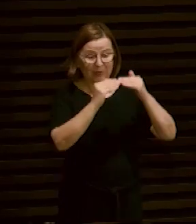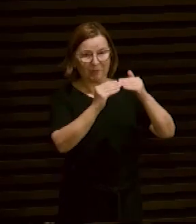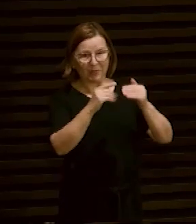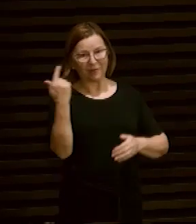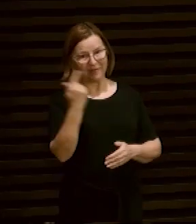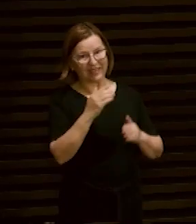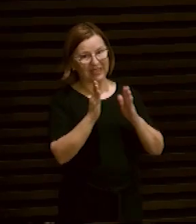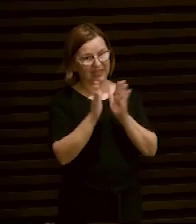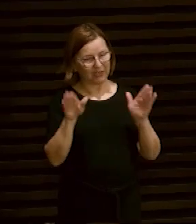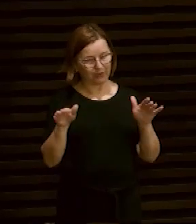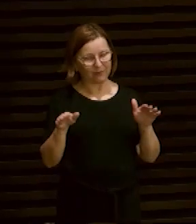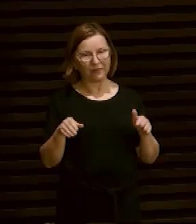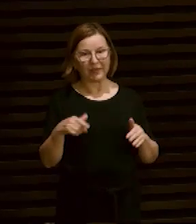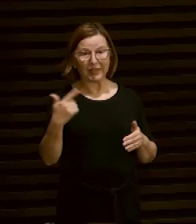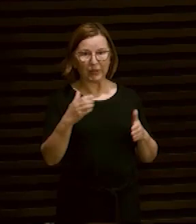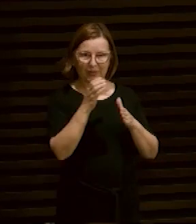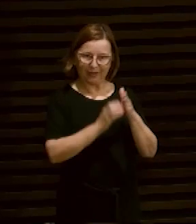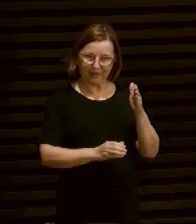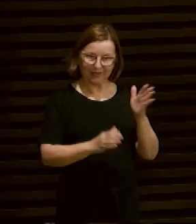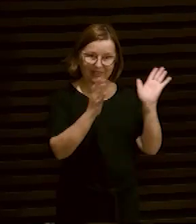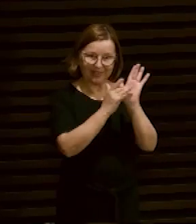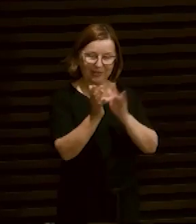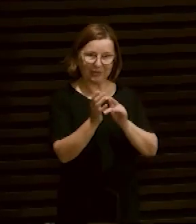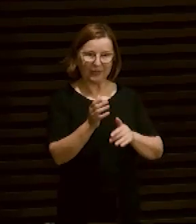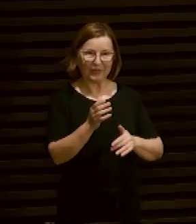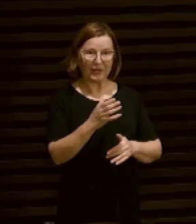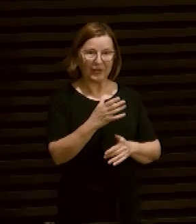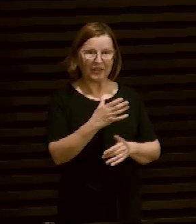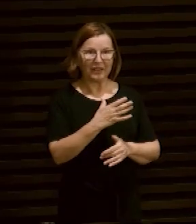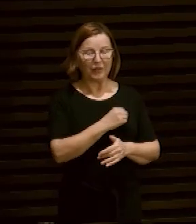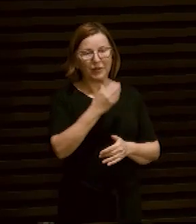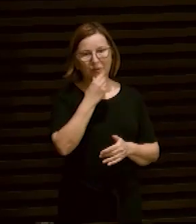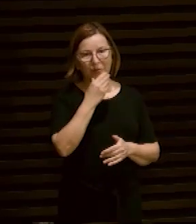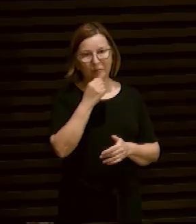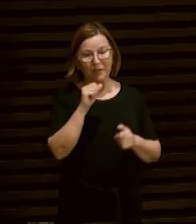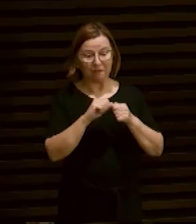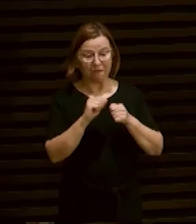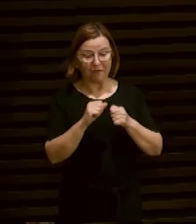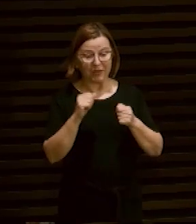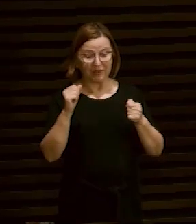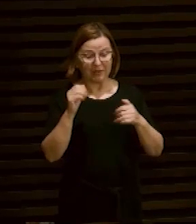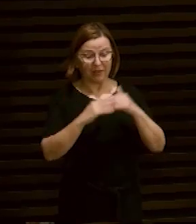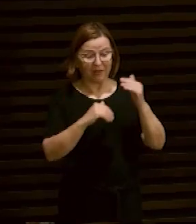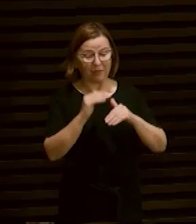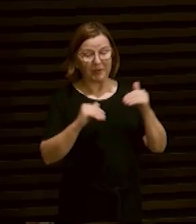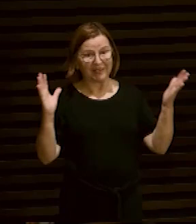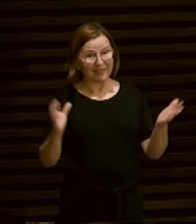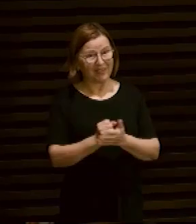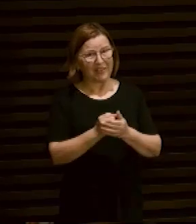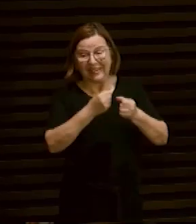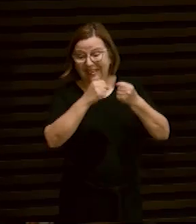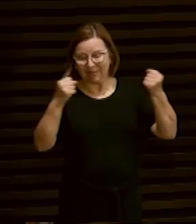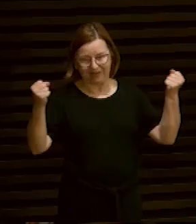segundo capítulo, Jesus como Filho do Homem realizou uma salvação tão grande.